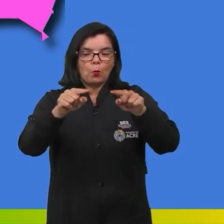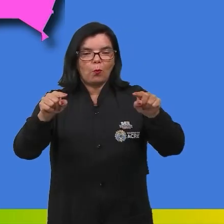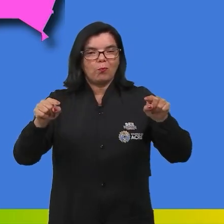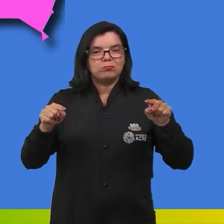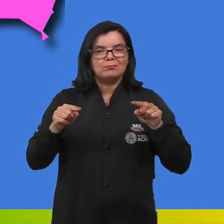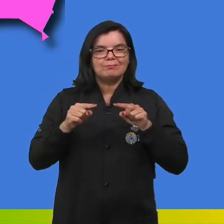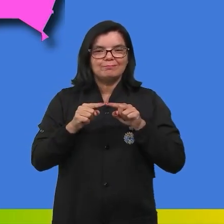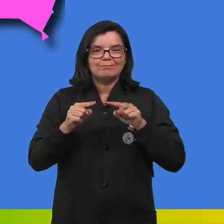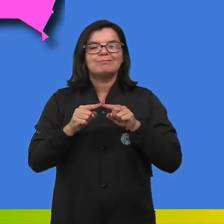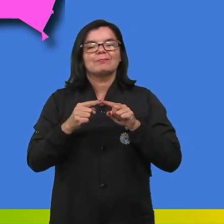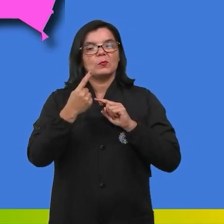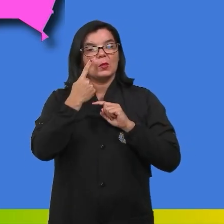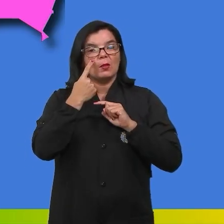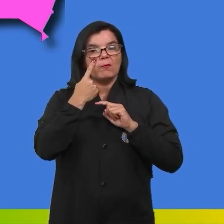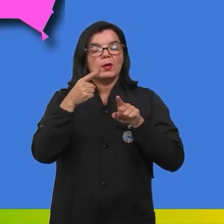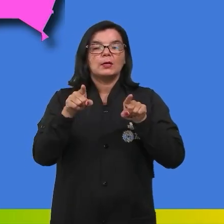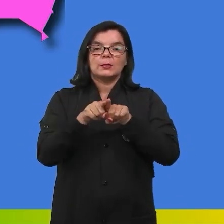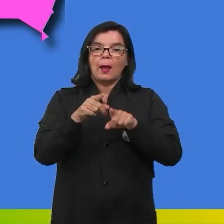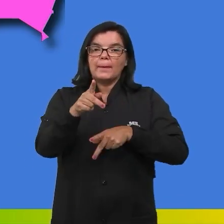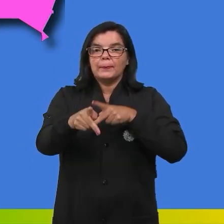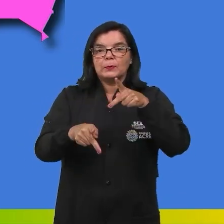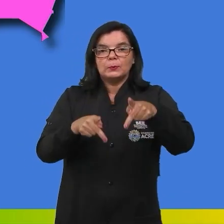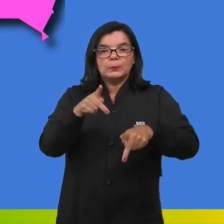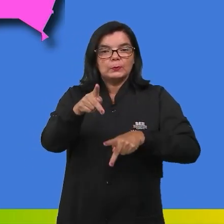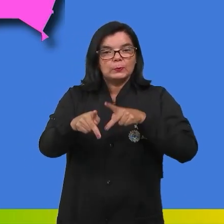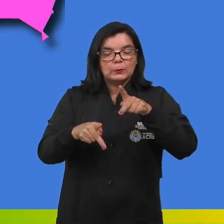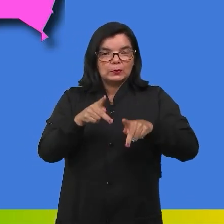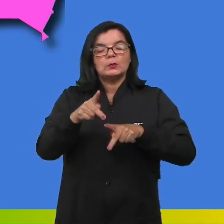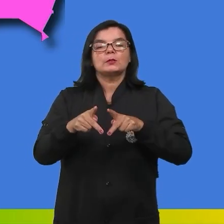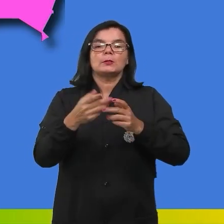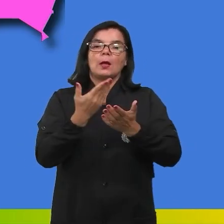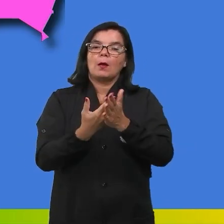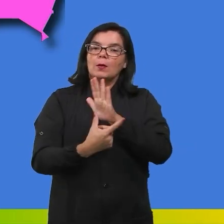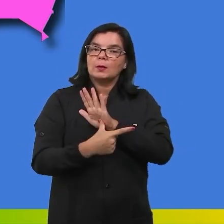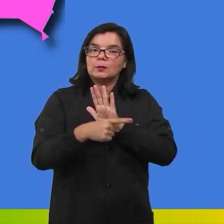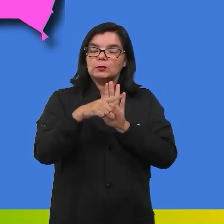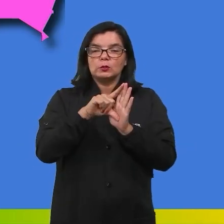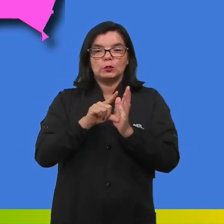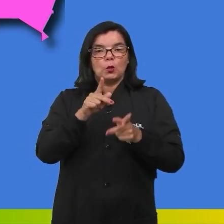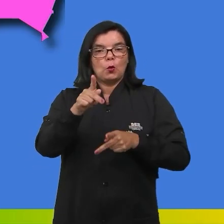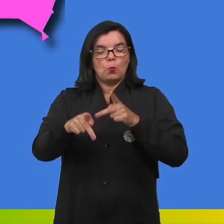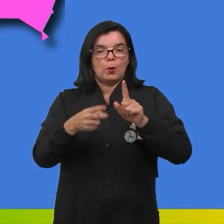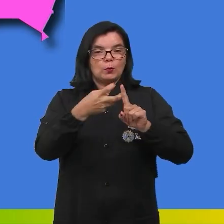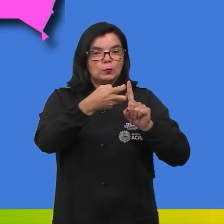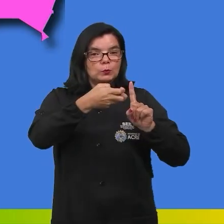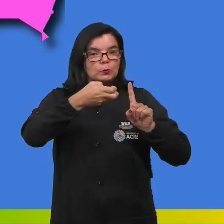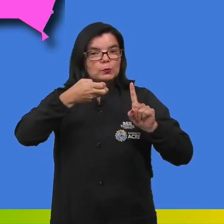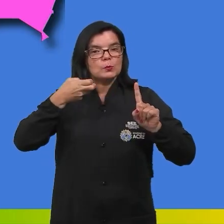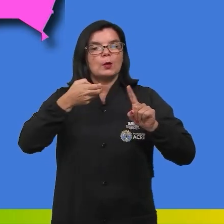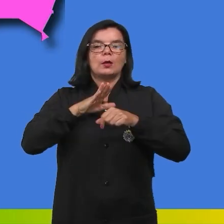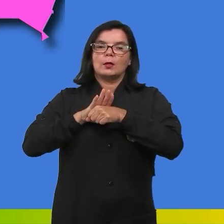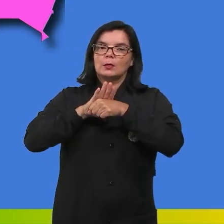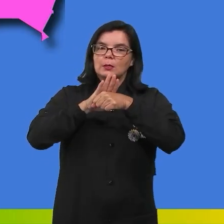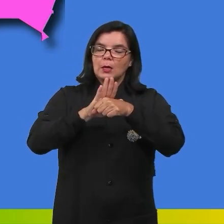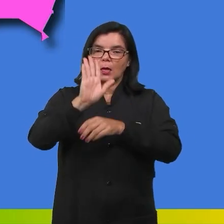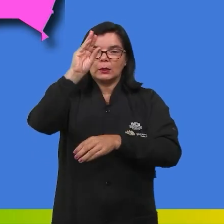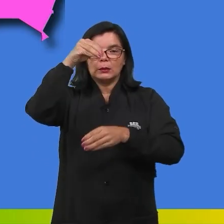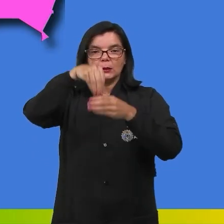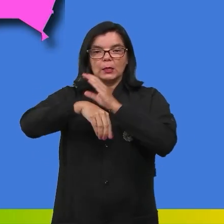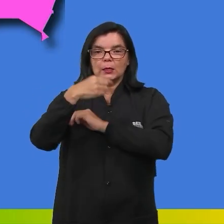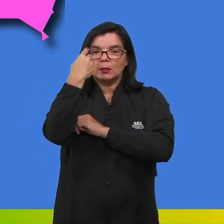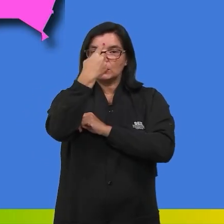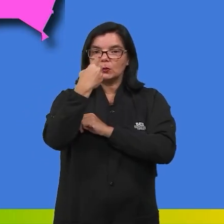superfície. Observem que a população, nós falávamos aqui na aula anterior, que nós temos os povos indígenas que deram uma grande contribuição dentro da língua